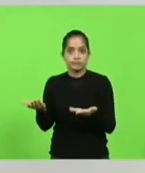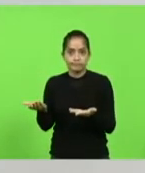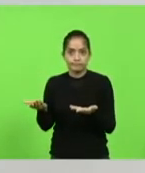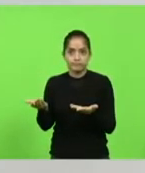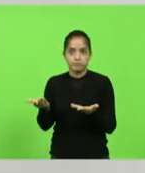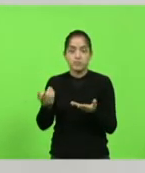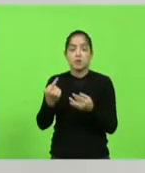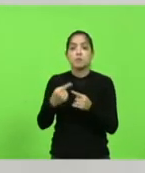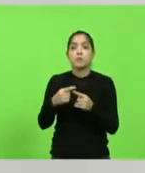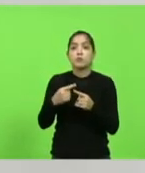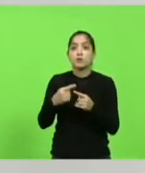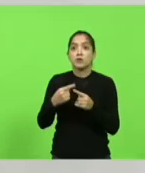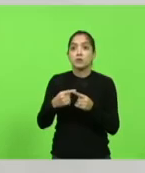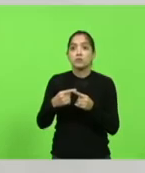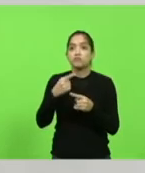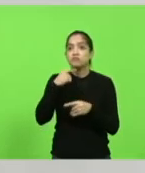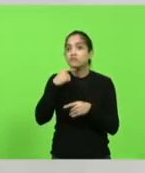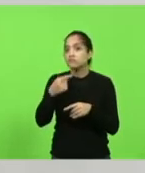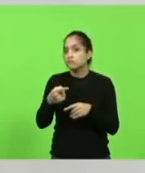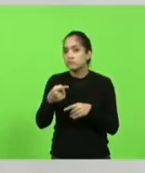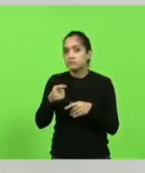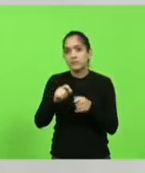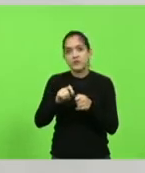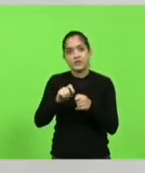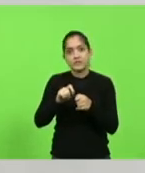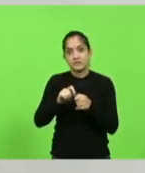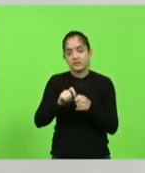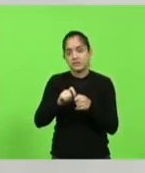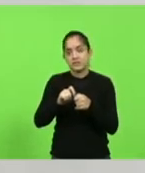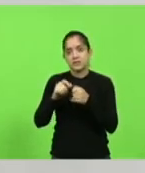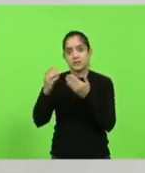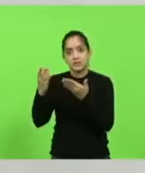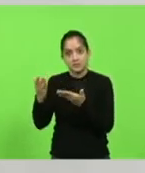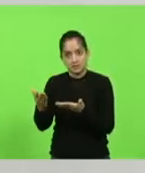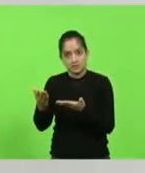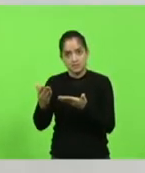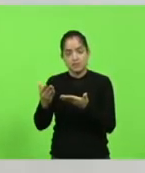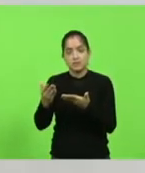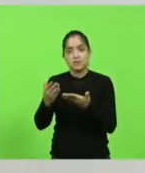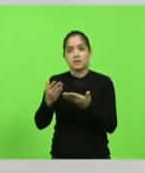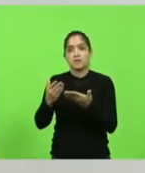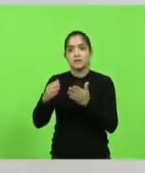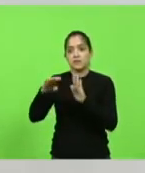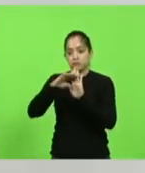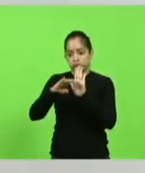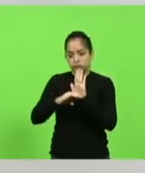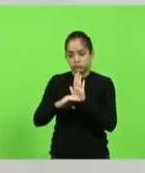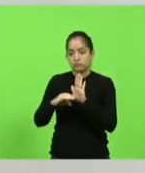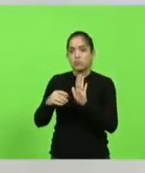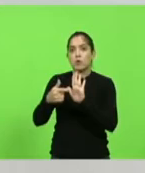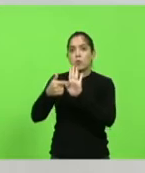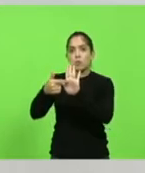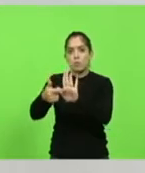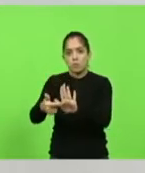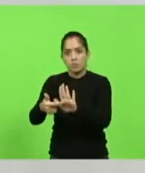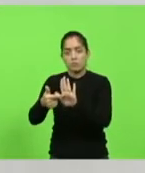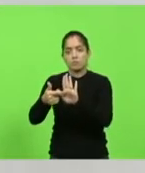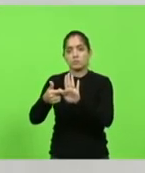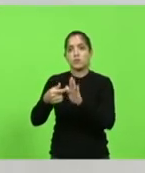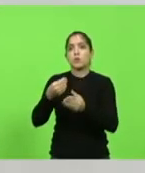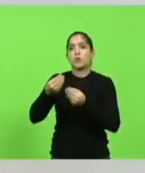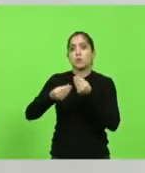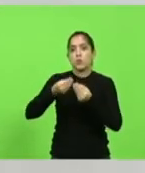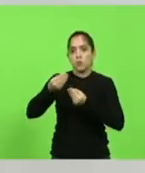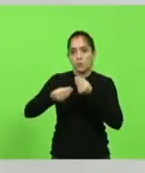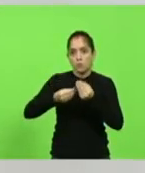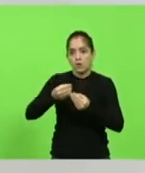eles não conseguem fazer o que tem que fazer, que é levar a pauta, e isso só se faz através de